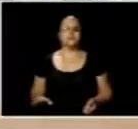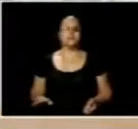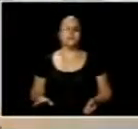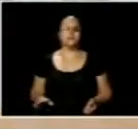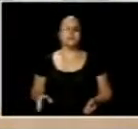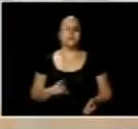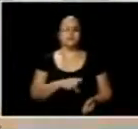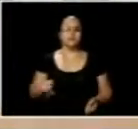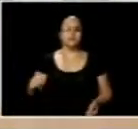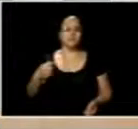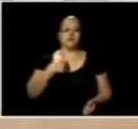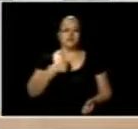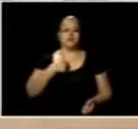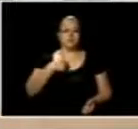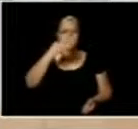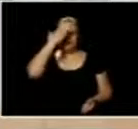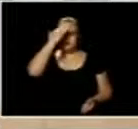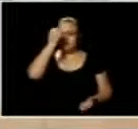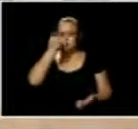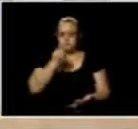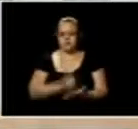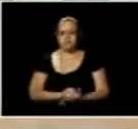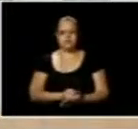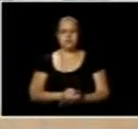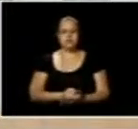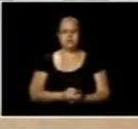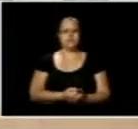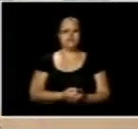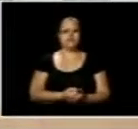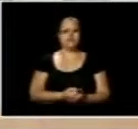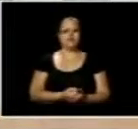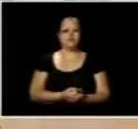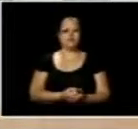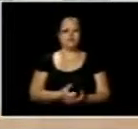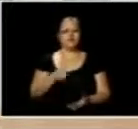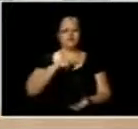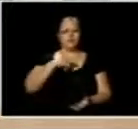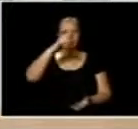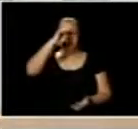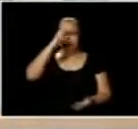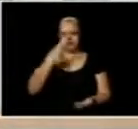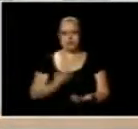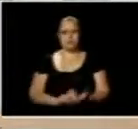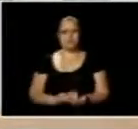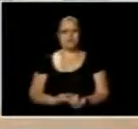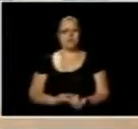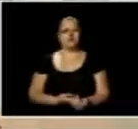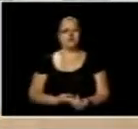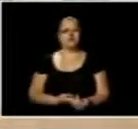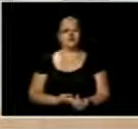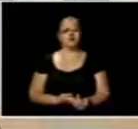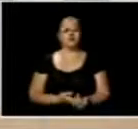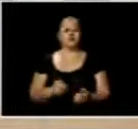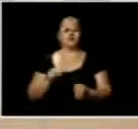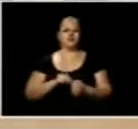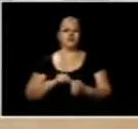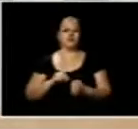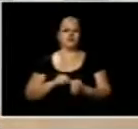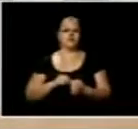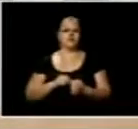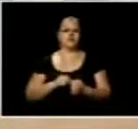quando eu vejo isso, porque parece que não tem responsabilidade. Como é dinheiro público, eu não preciso ter compromisso. Faz, depois a gente